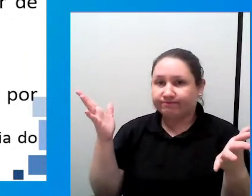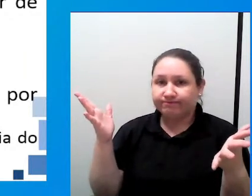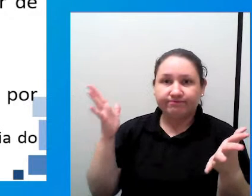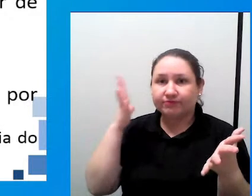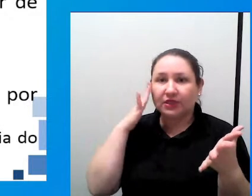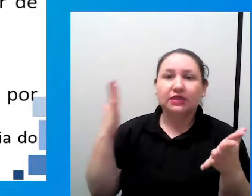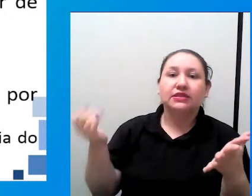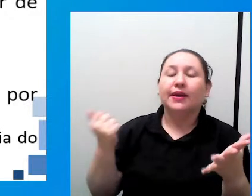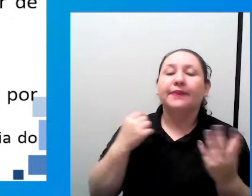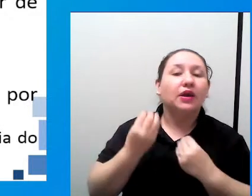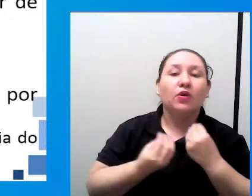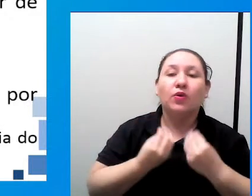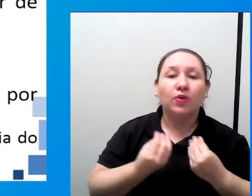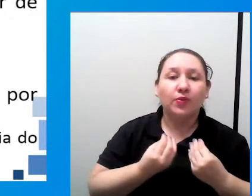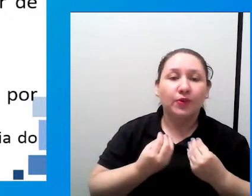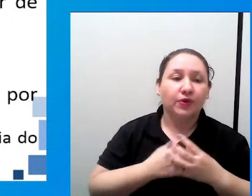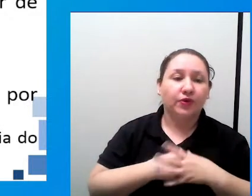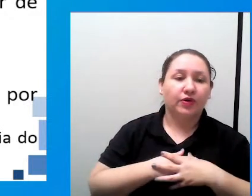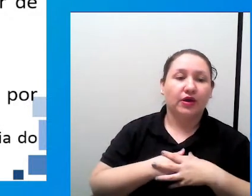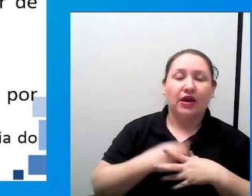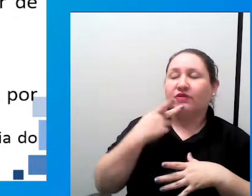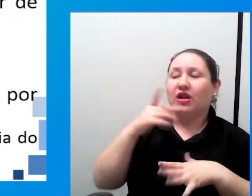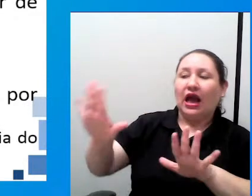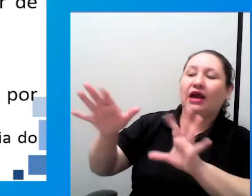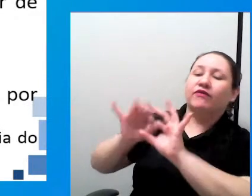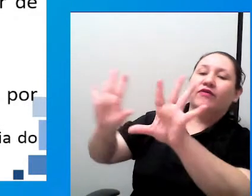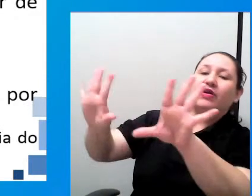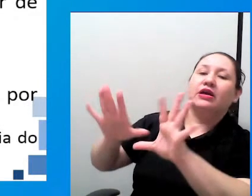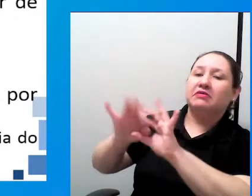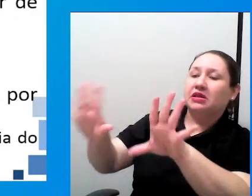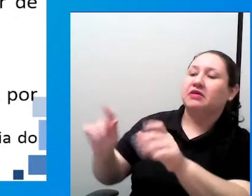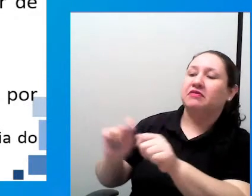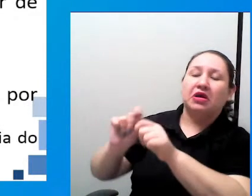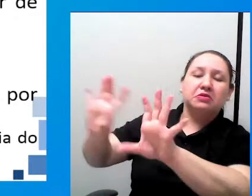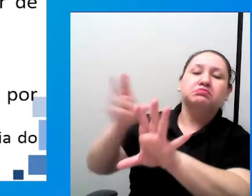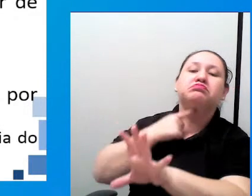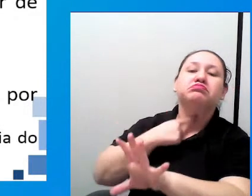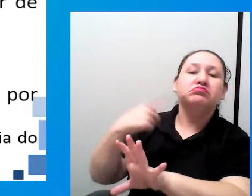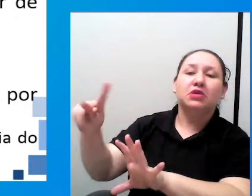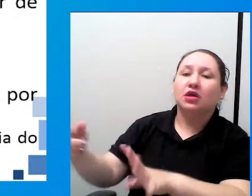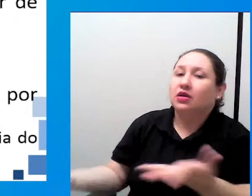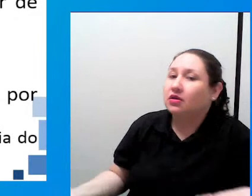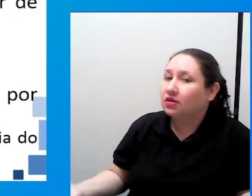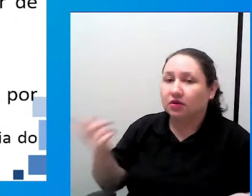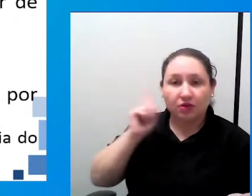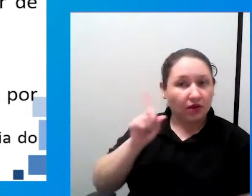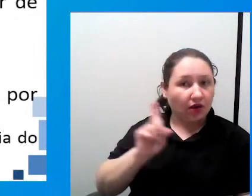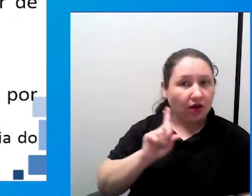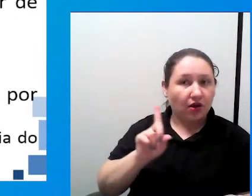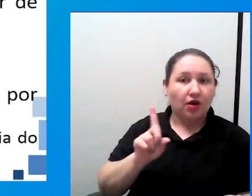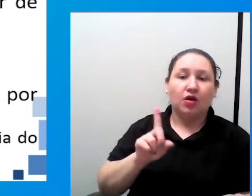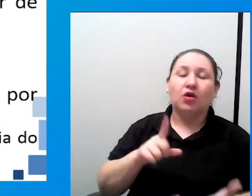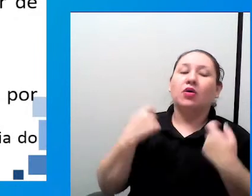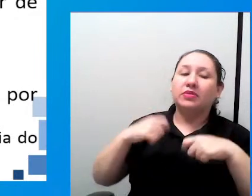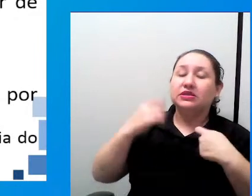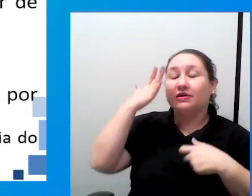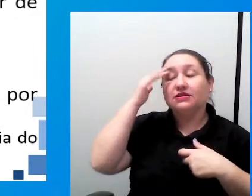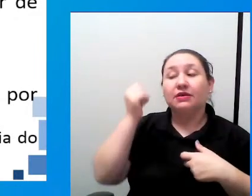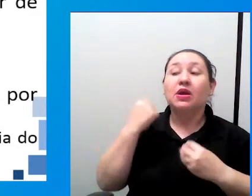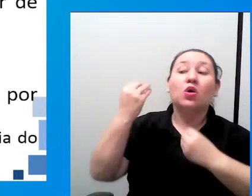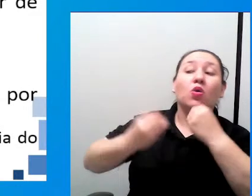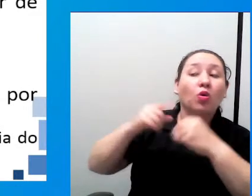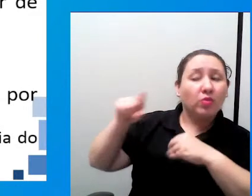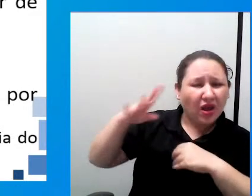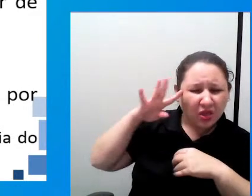só dizer para eles, façam aí, e como é que a gente ia saber que eles fizeram realmente. E aí, uma das alternativas que encontramos foi que a